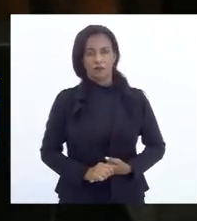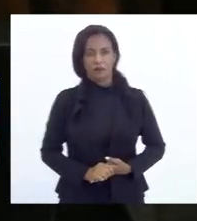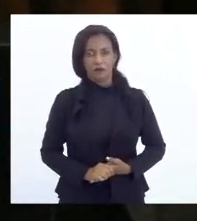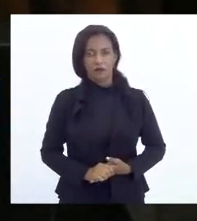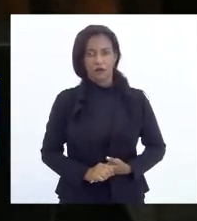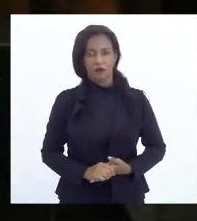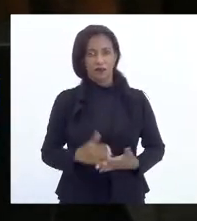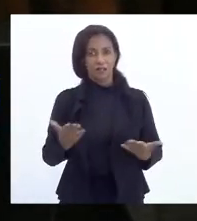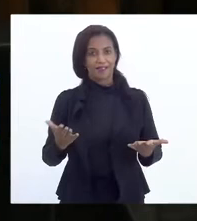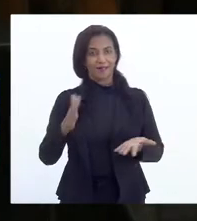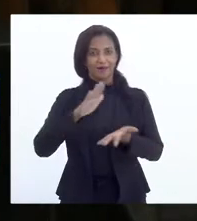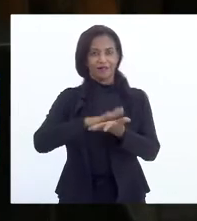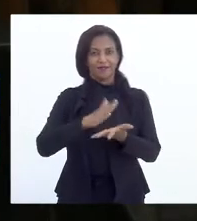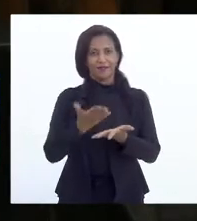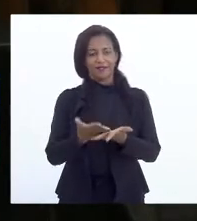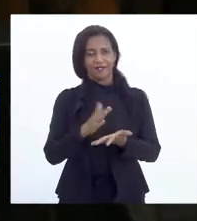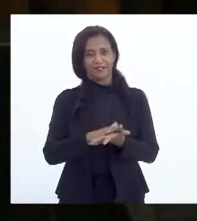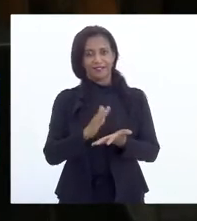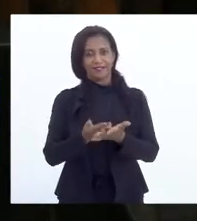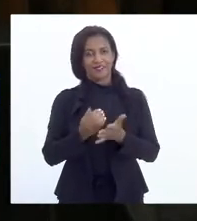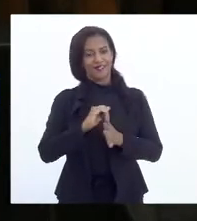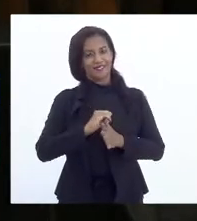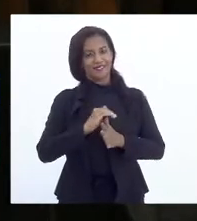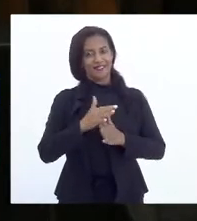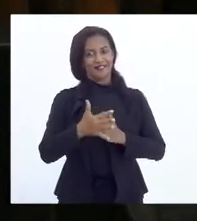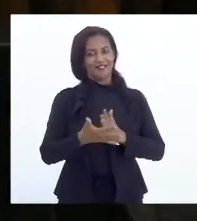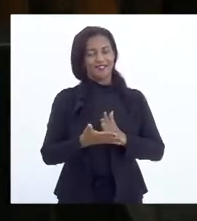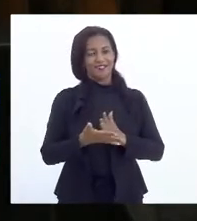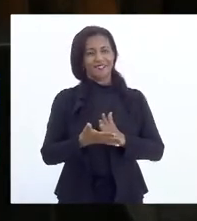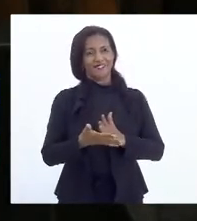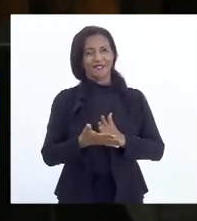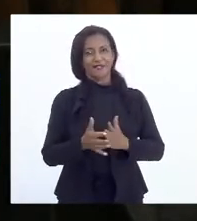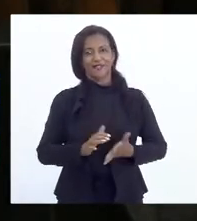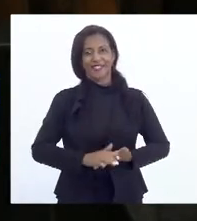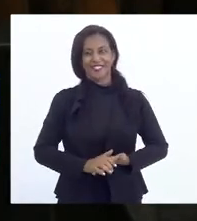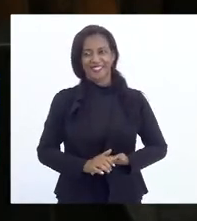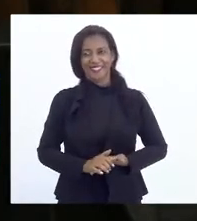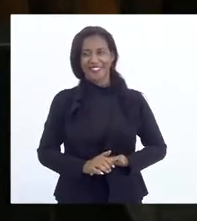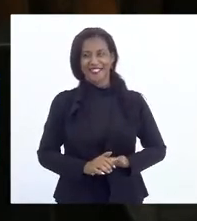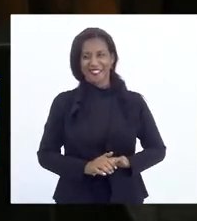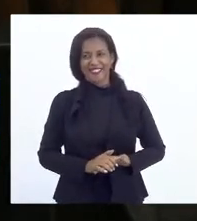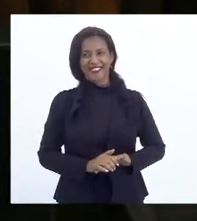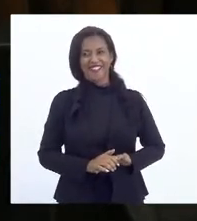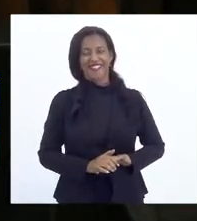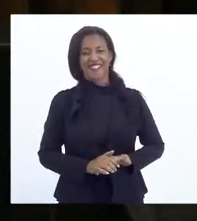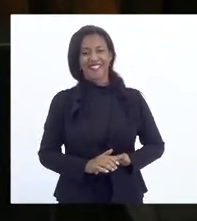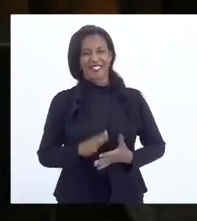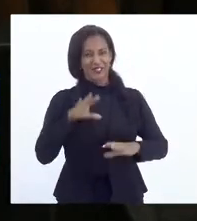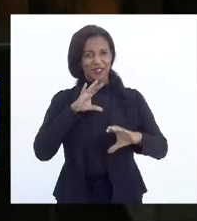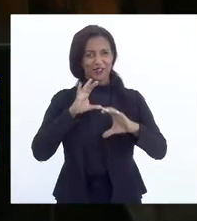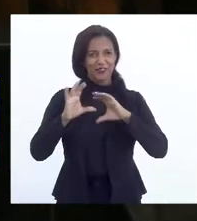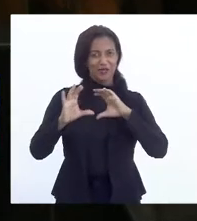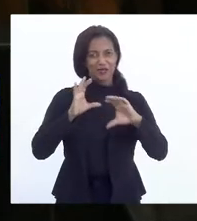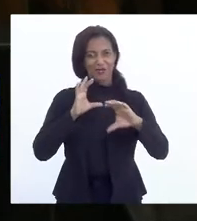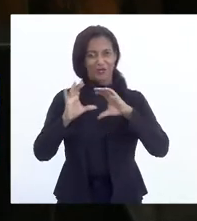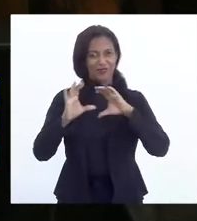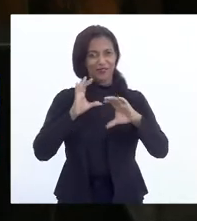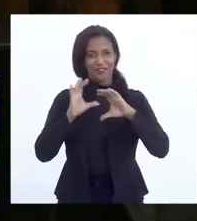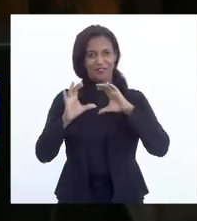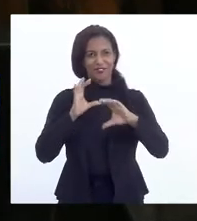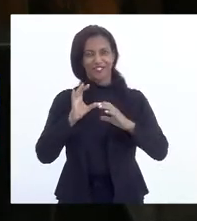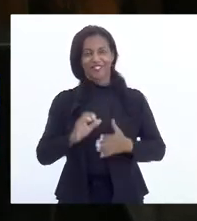senhora intérprete da linguagem de Libra, que nos comunica com